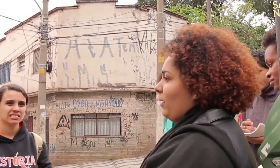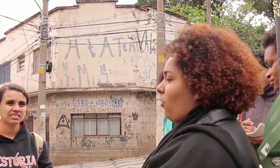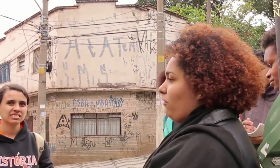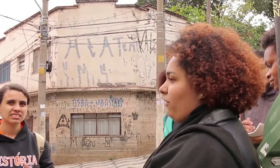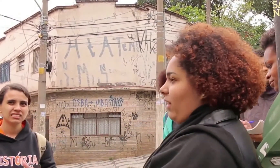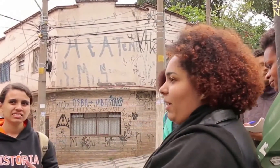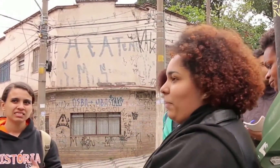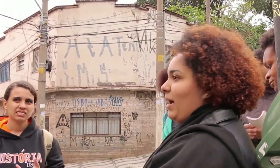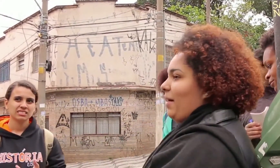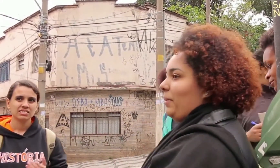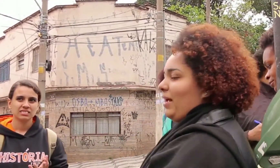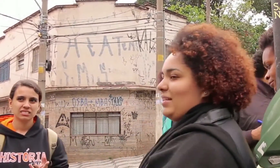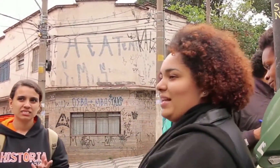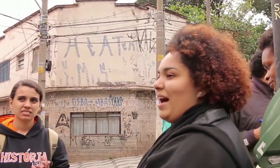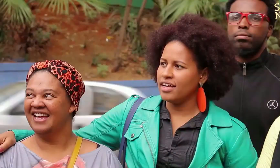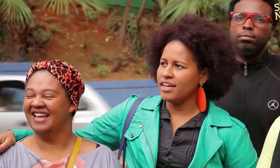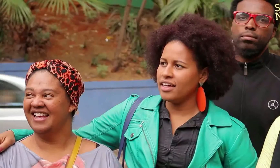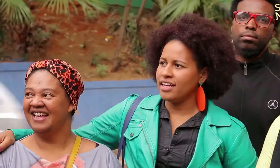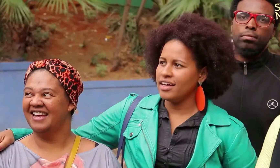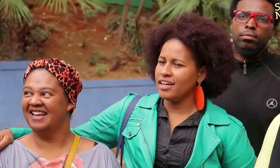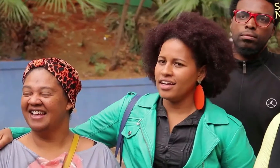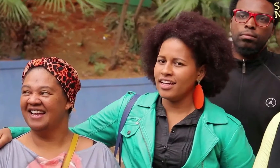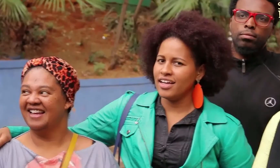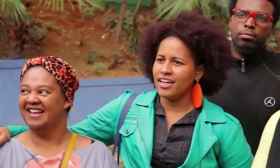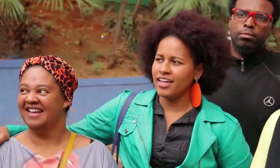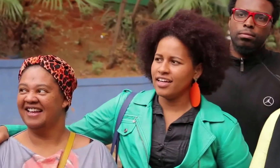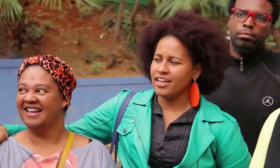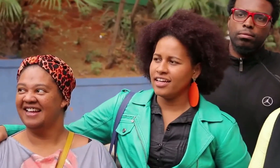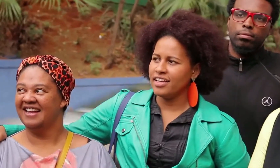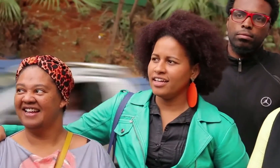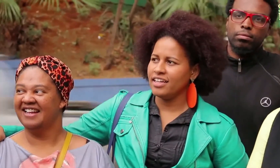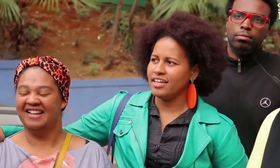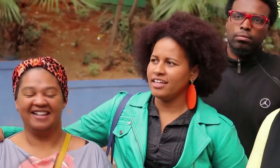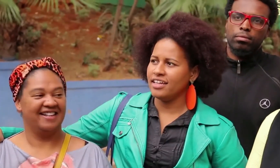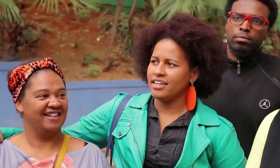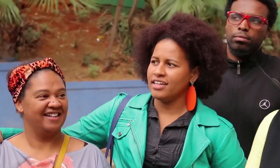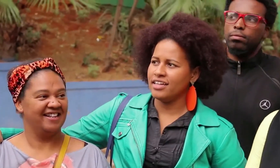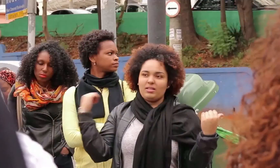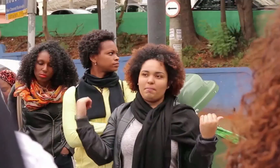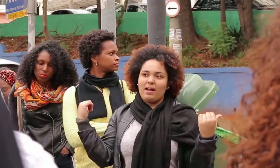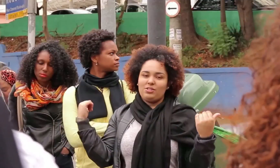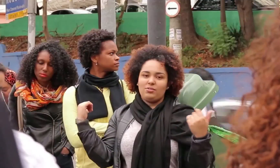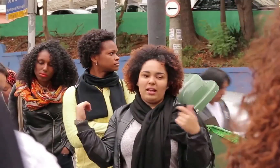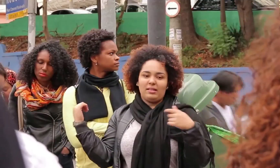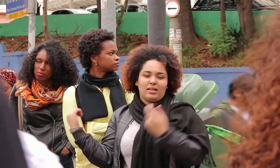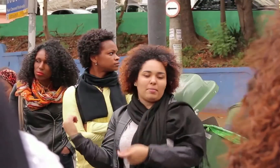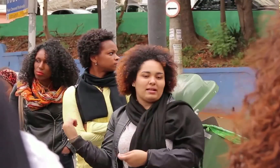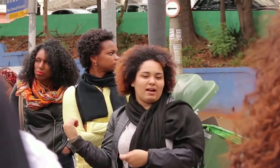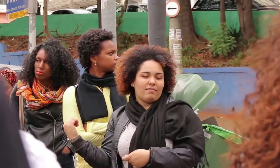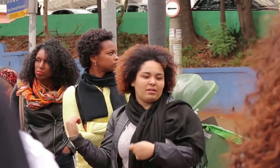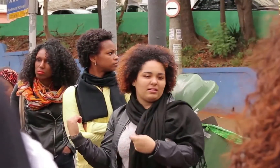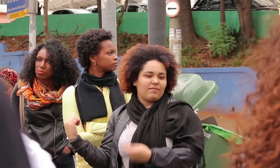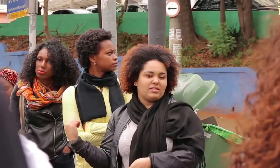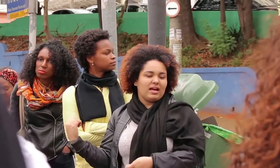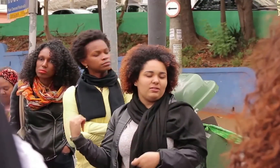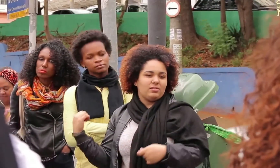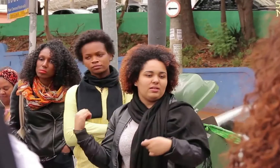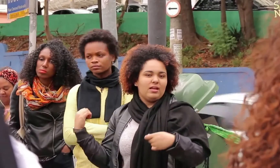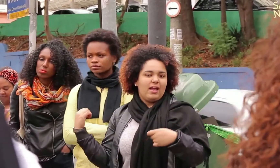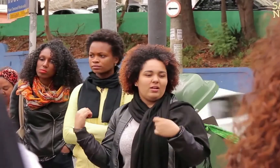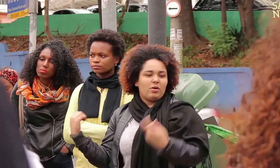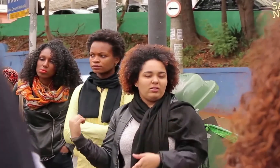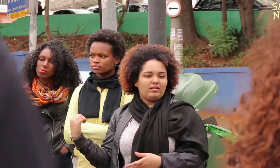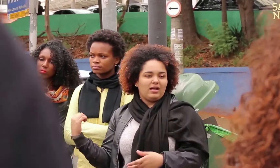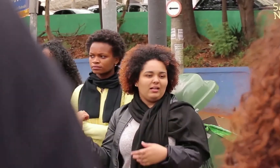igreja, né, para conviver, para rezar. E daí eles levantaram outra igreja, porque nesse pátio eles trabalhavam, eram